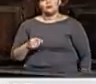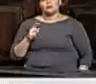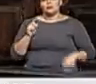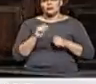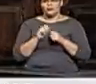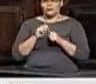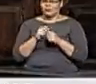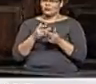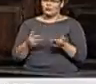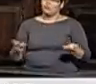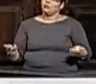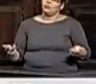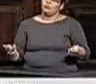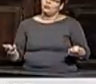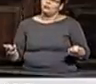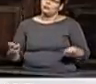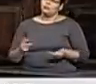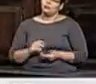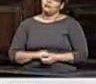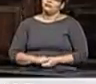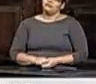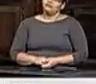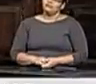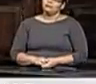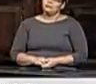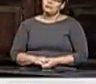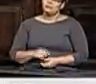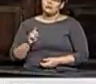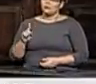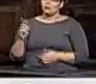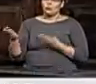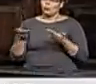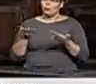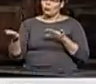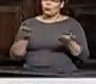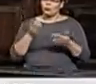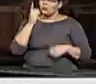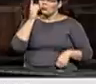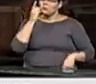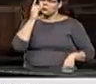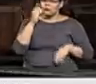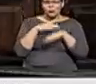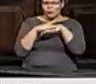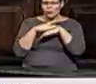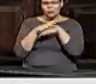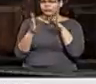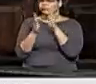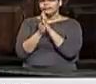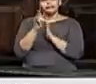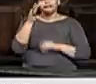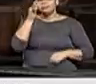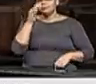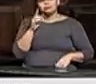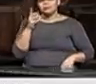faça alguma coisa, presidente. Ele não convidou nenhum deputado para conversar com ele.